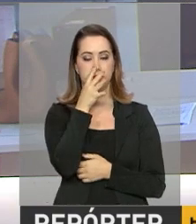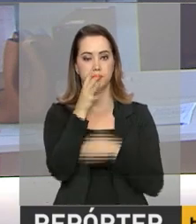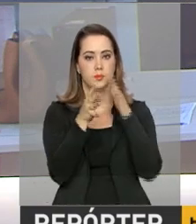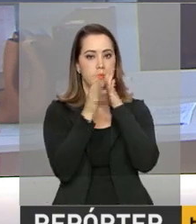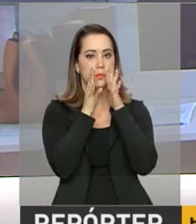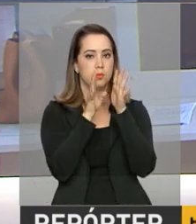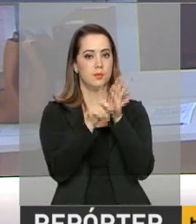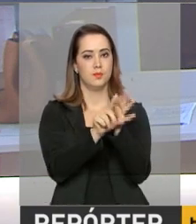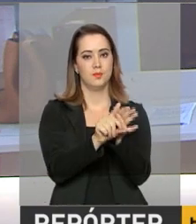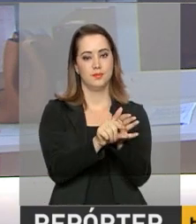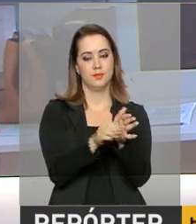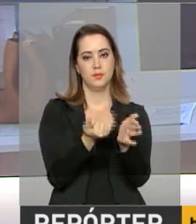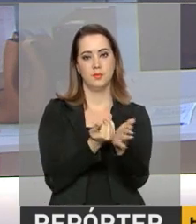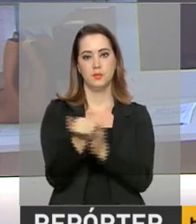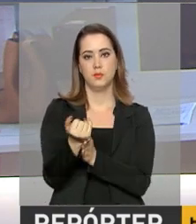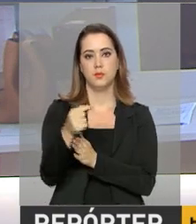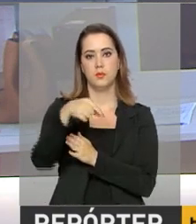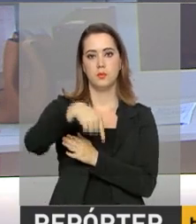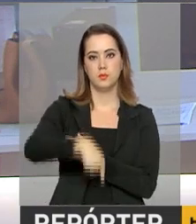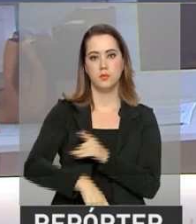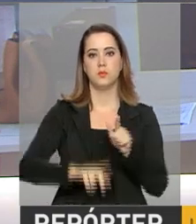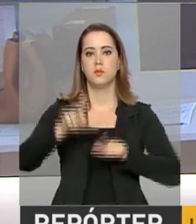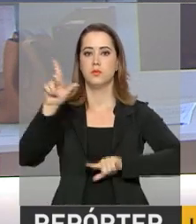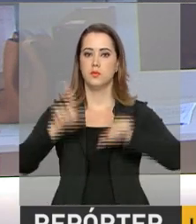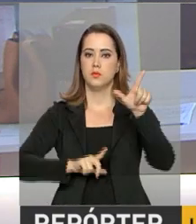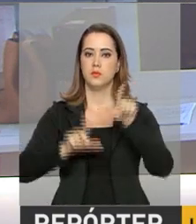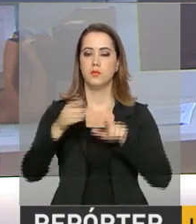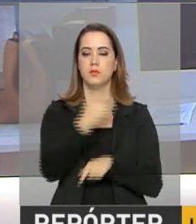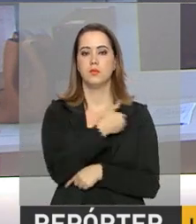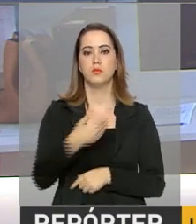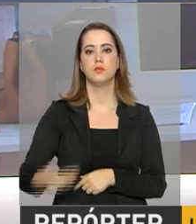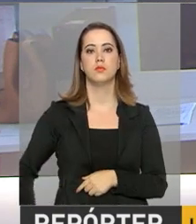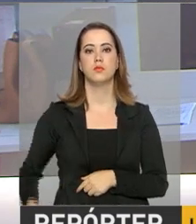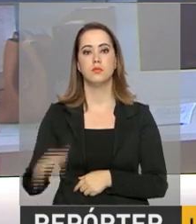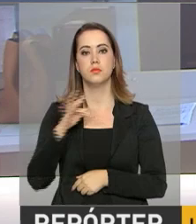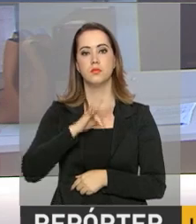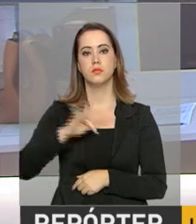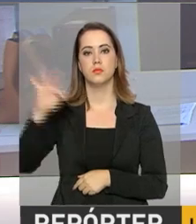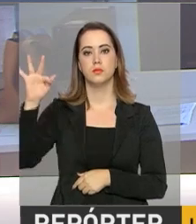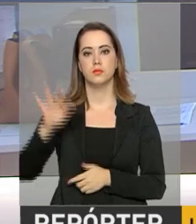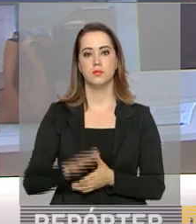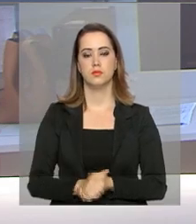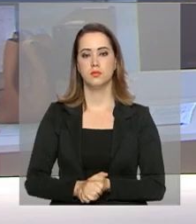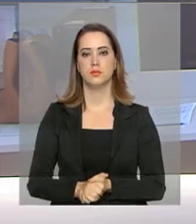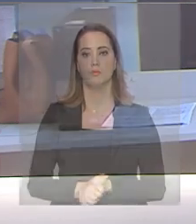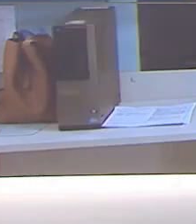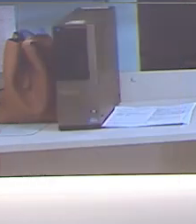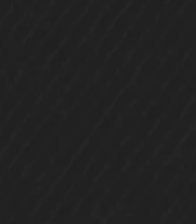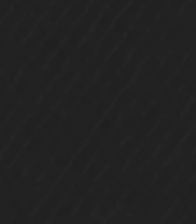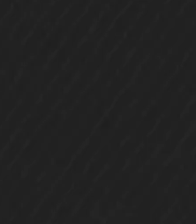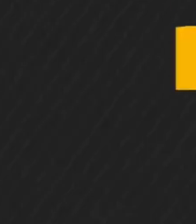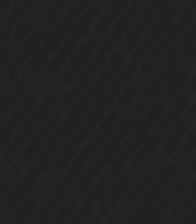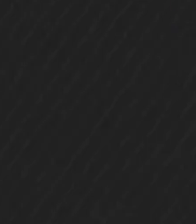acompanhe também as novidades em nossas redes sociais Continue com a gente aqui na NBR a TV do Governo